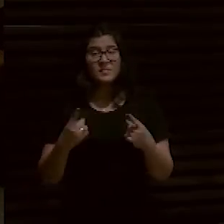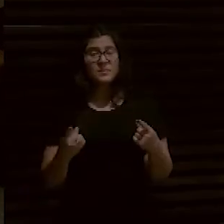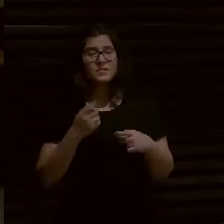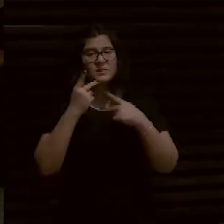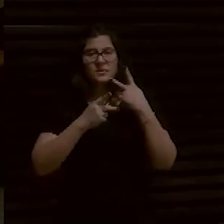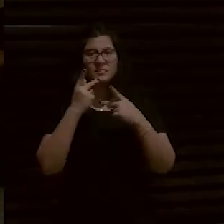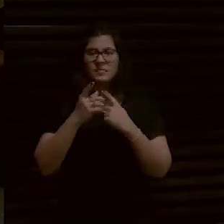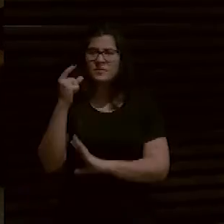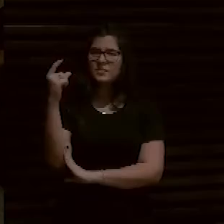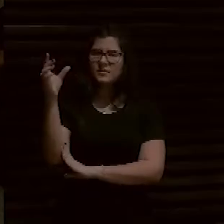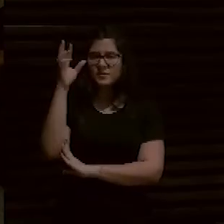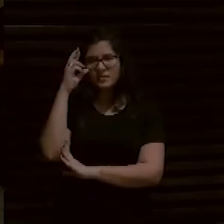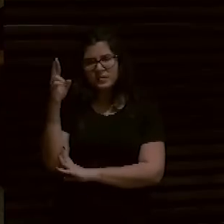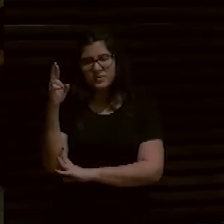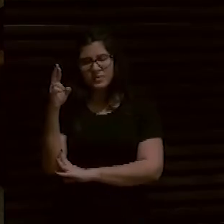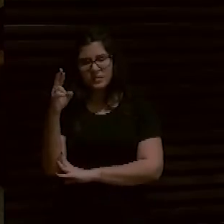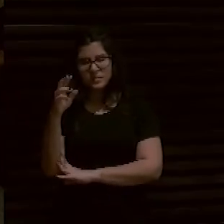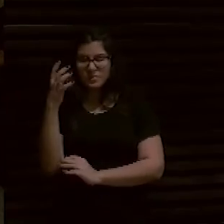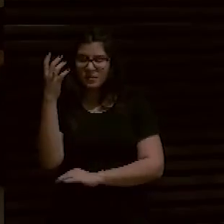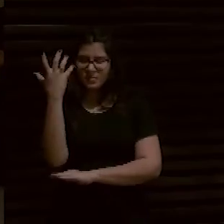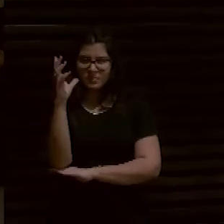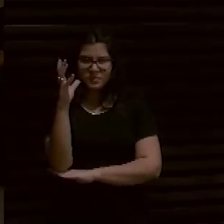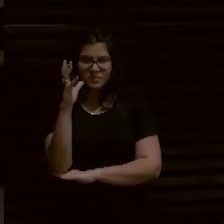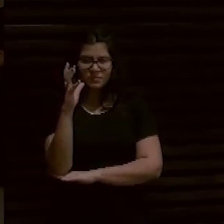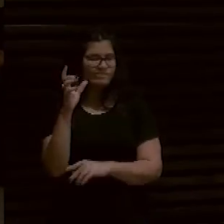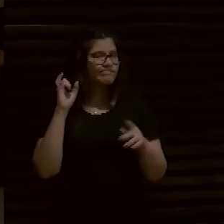do Senhor? Ele não se perturba.